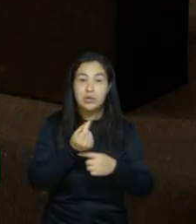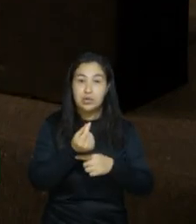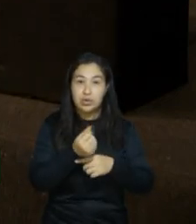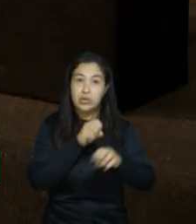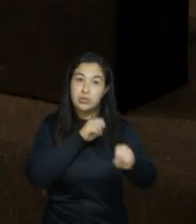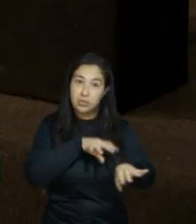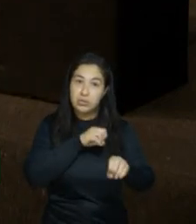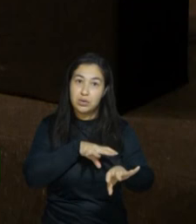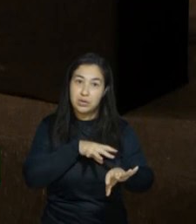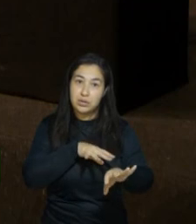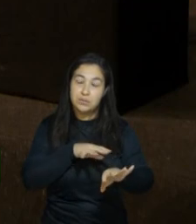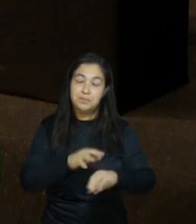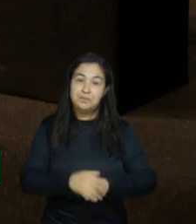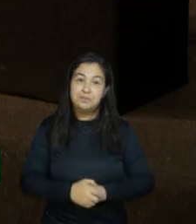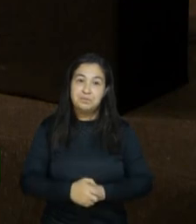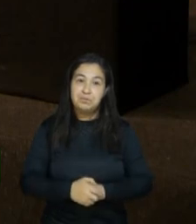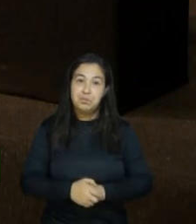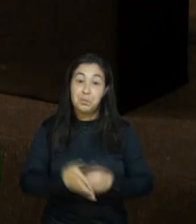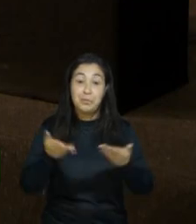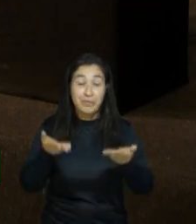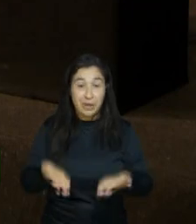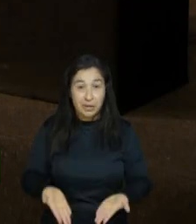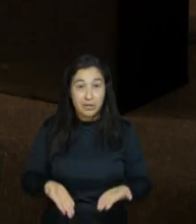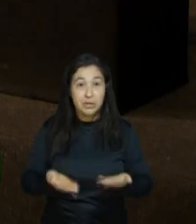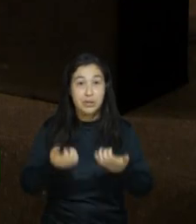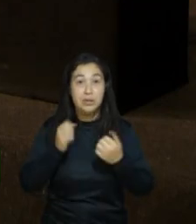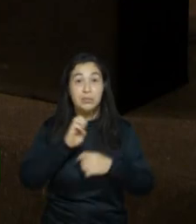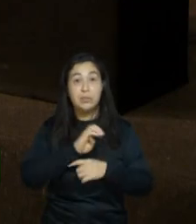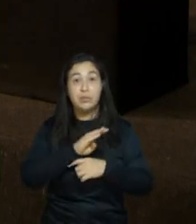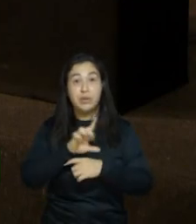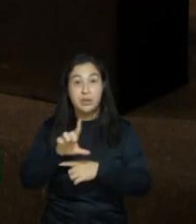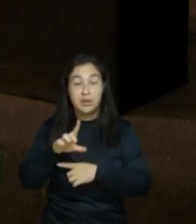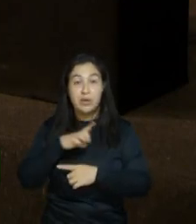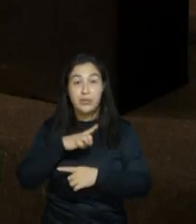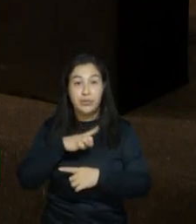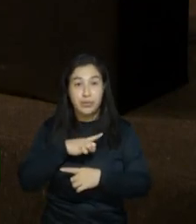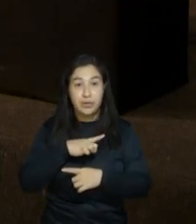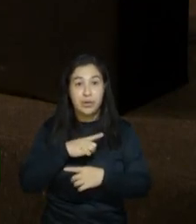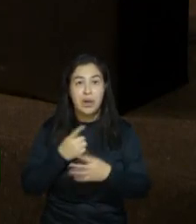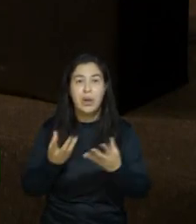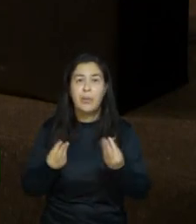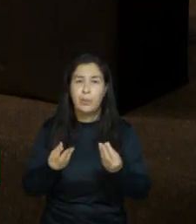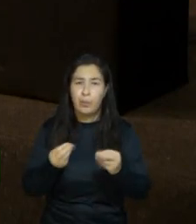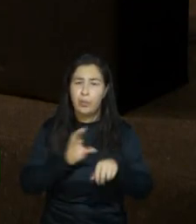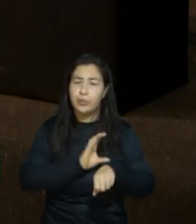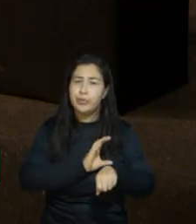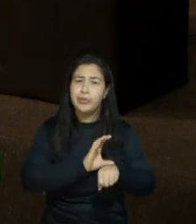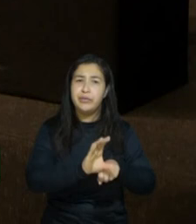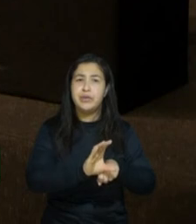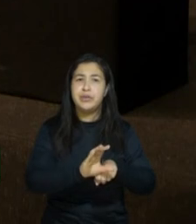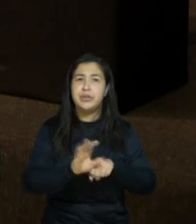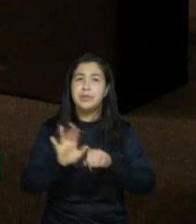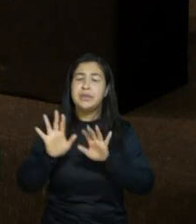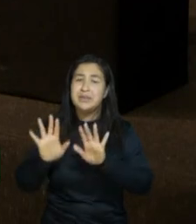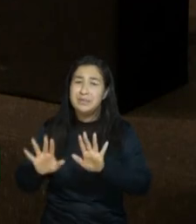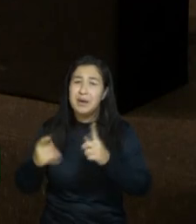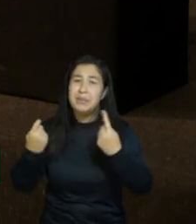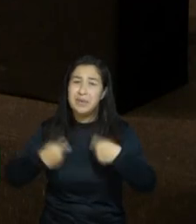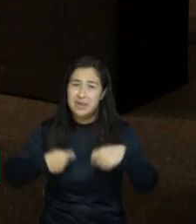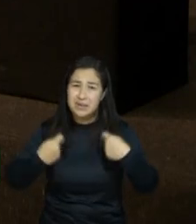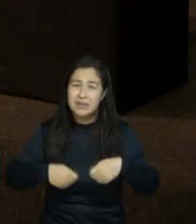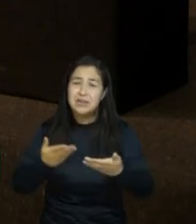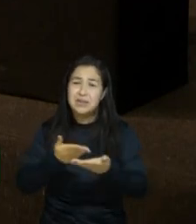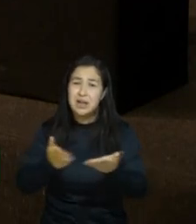que gera na ordem de 20 milhões de reais adicionais de investimento para se manter a tranquilidade e a segurança nas